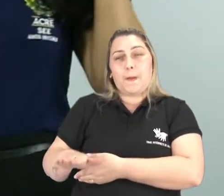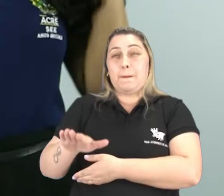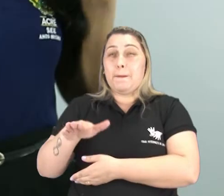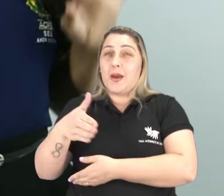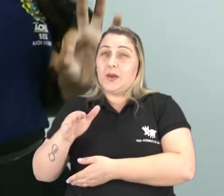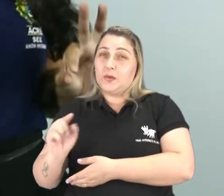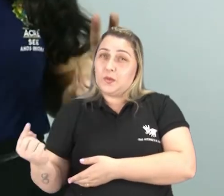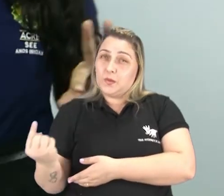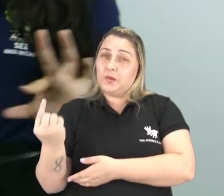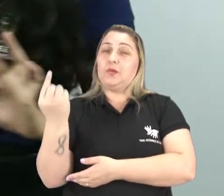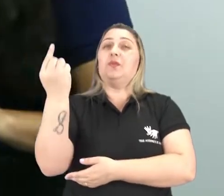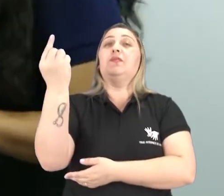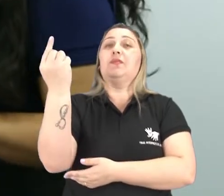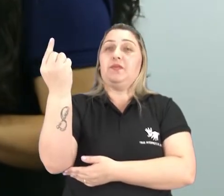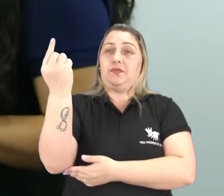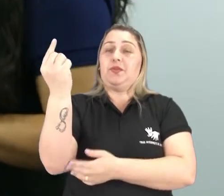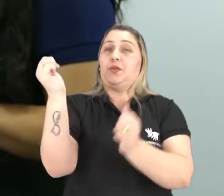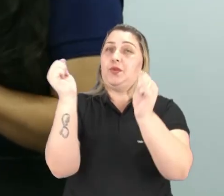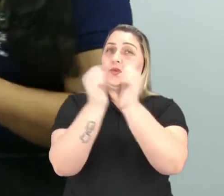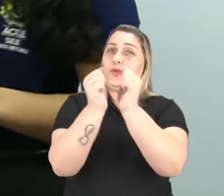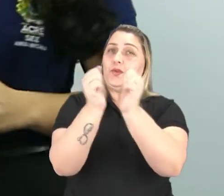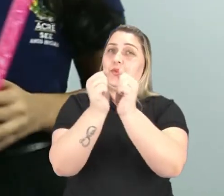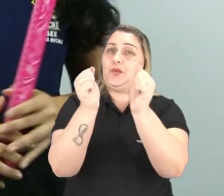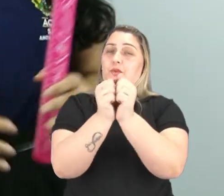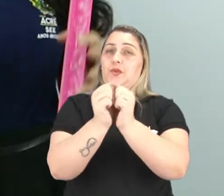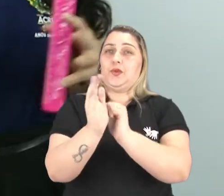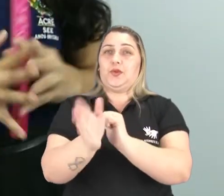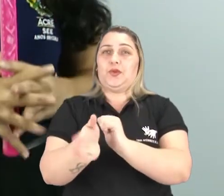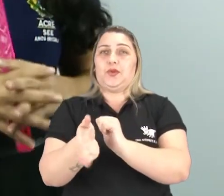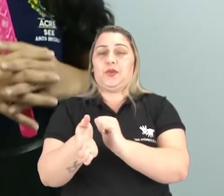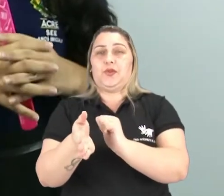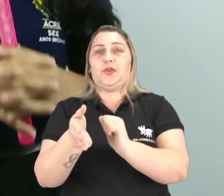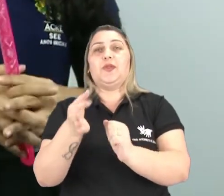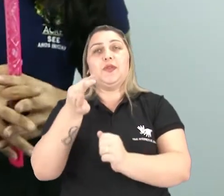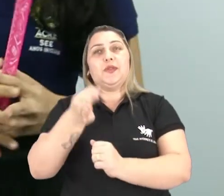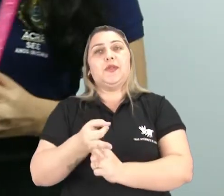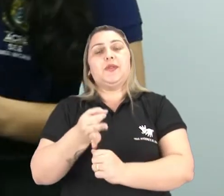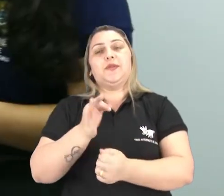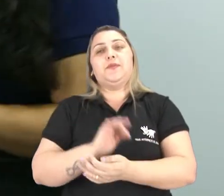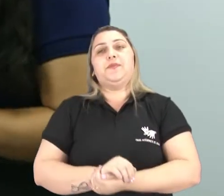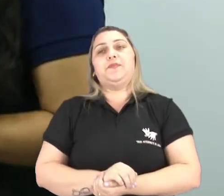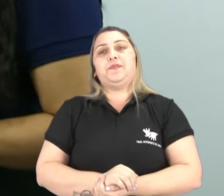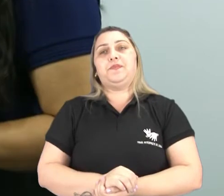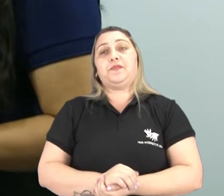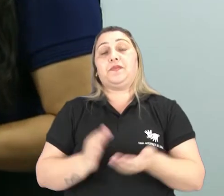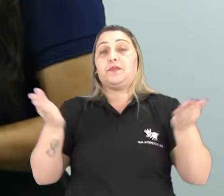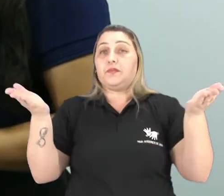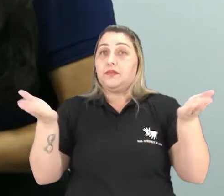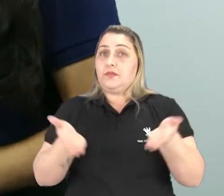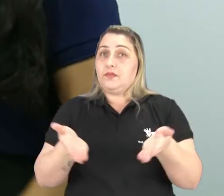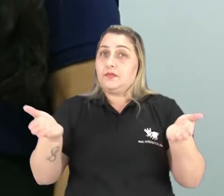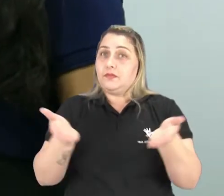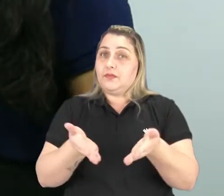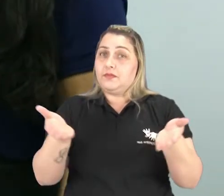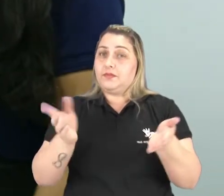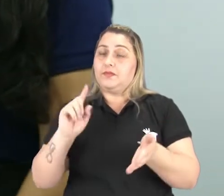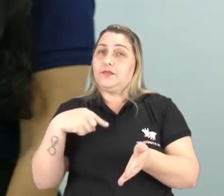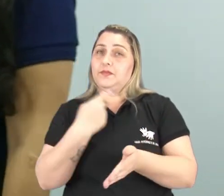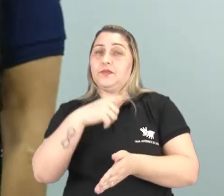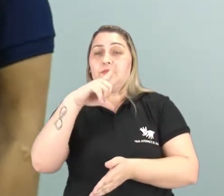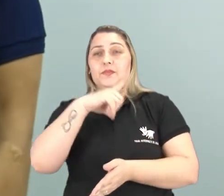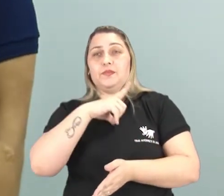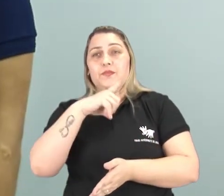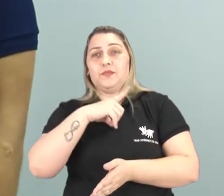que é um pouco maior juntos eles já estão corretos agora